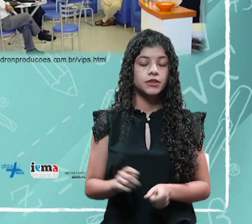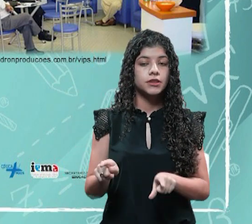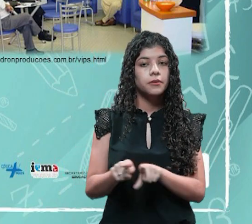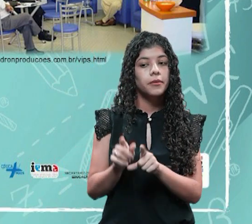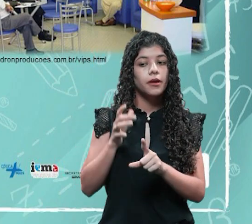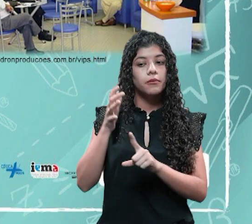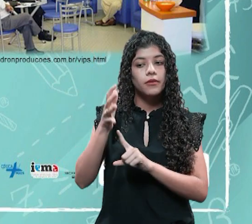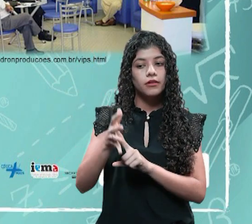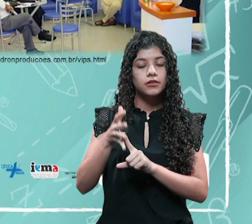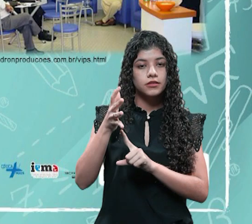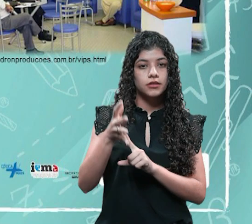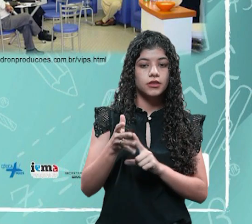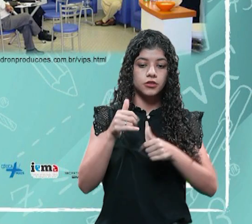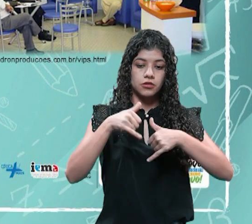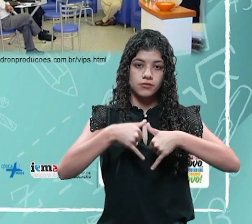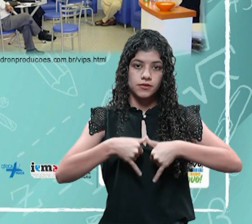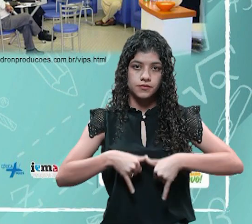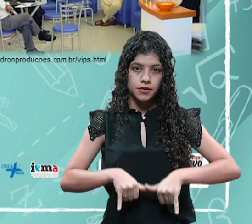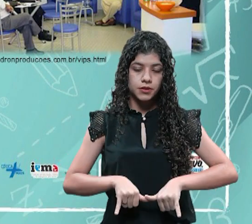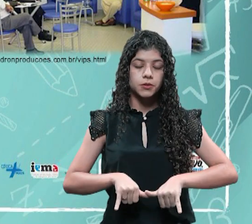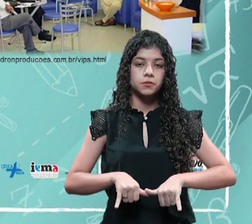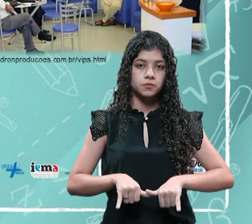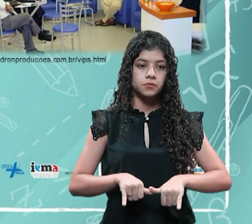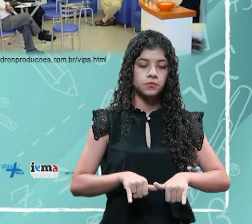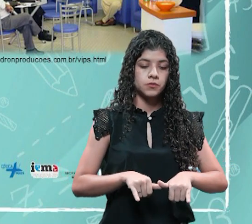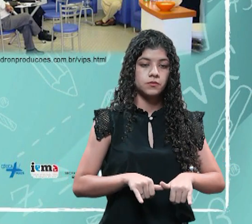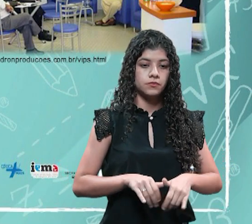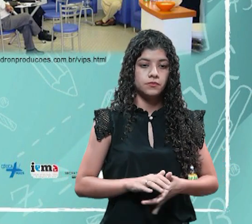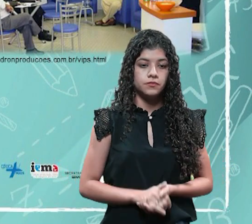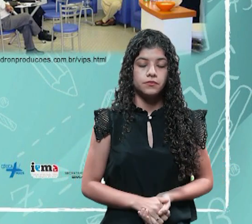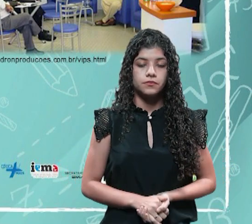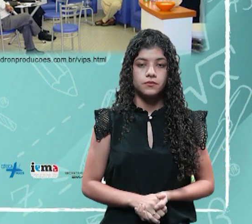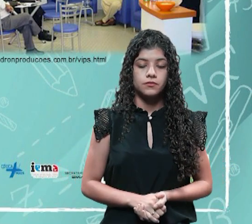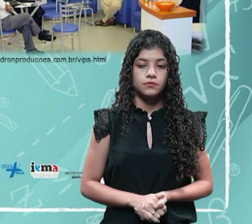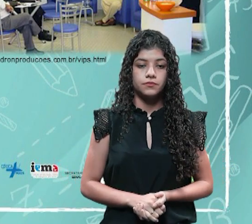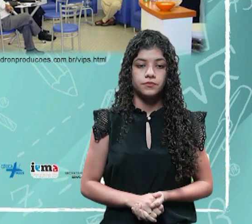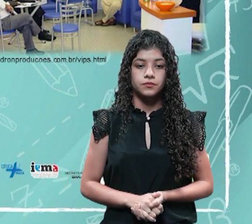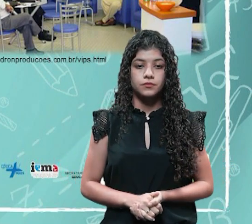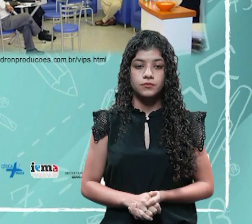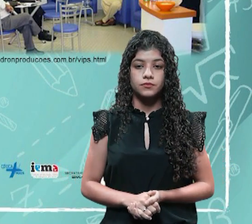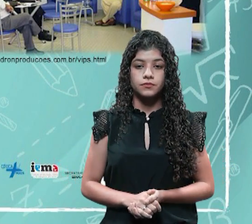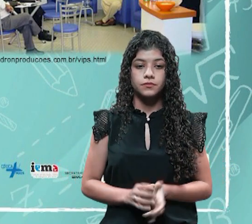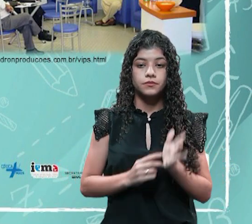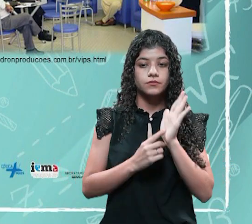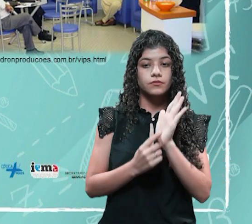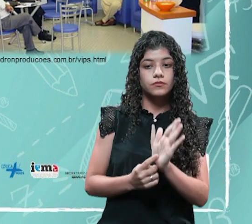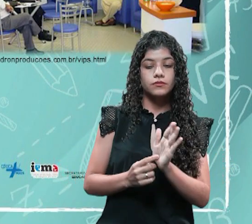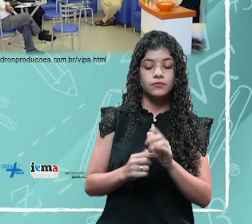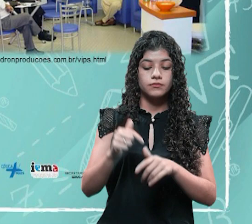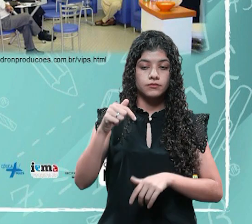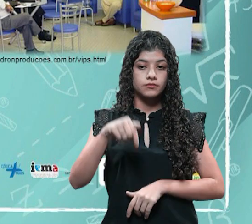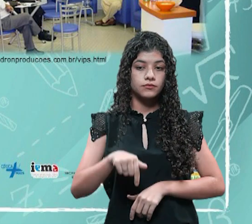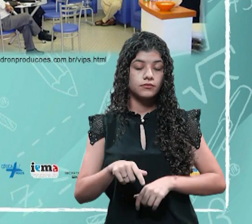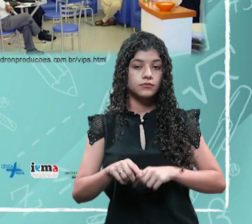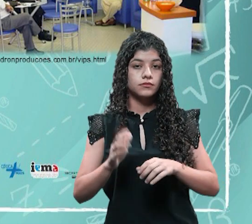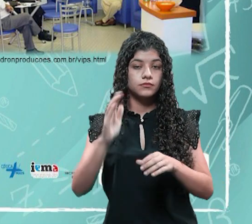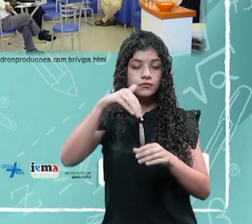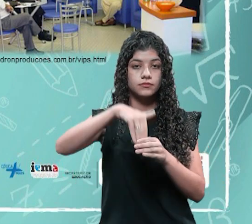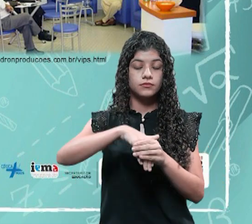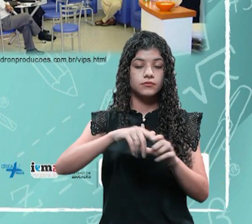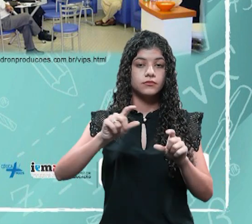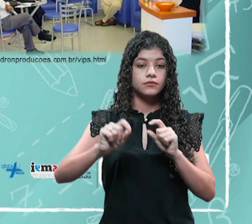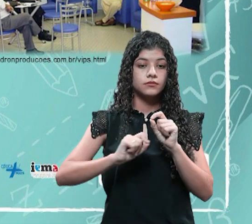e palestrantes, eles são recebidos, né? Pela comissão organizadora de eventos. O que deve apresentar dentro dessa sala